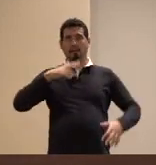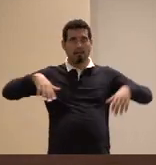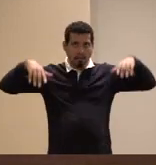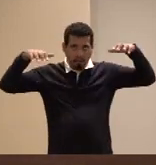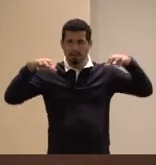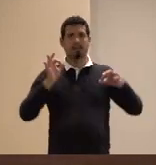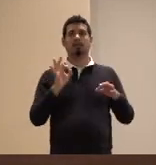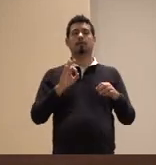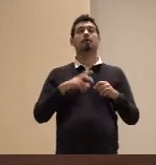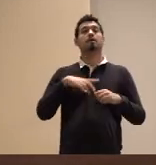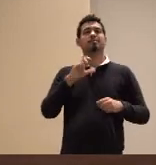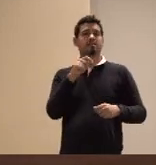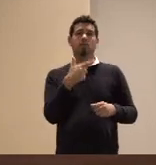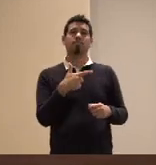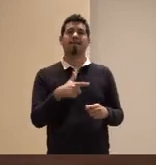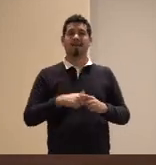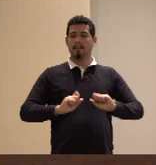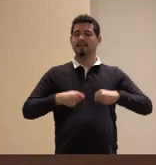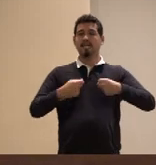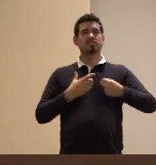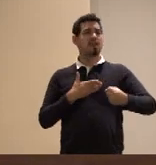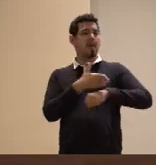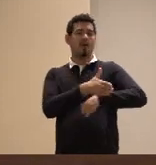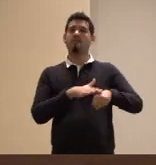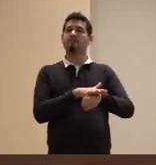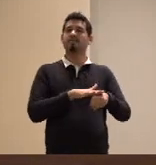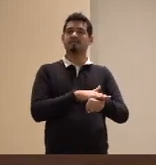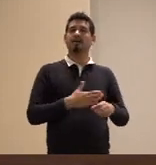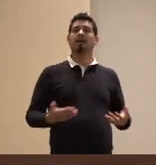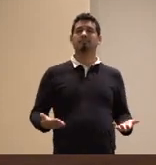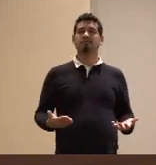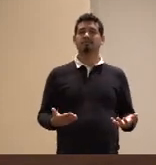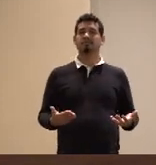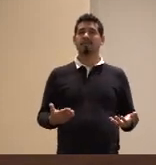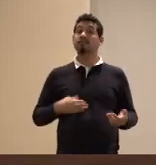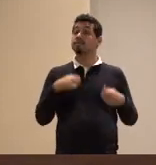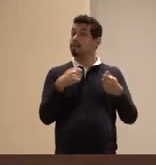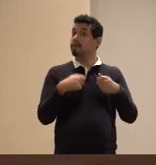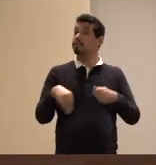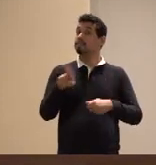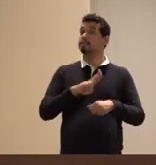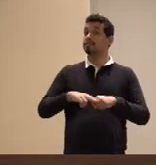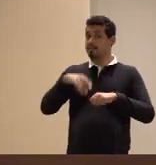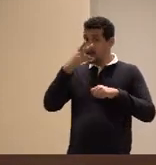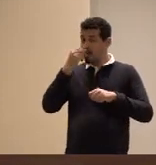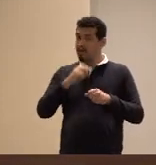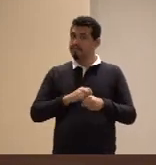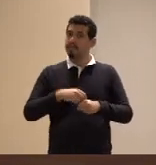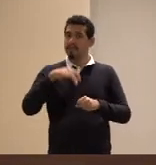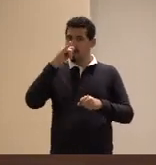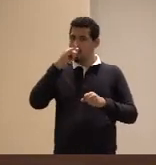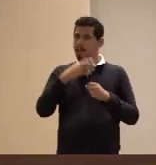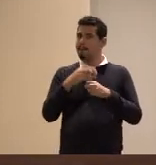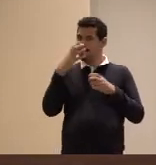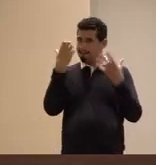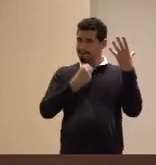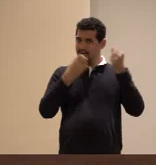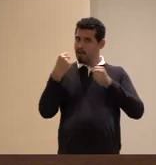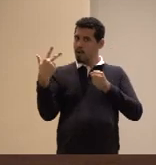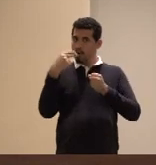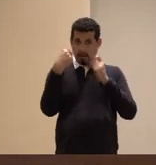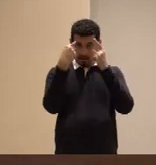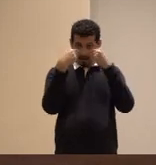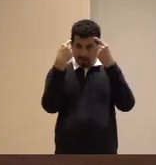senhora, se a senhora não tem capacidade de ir lá conversar, a senhora pega um lençol, preferencialmente branco, corta